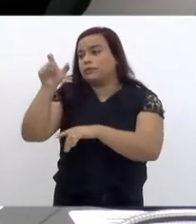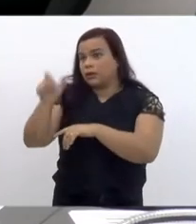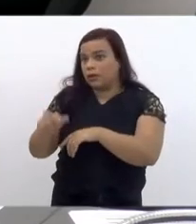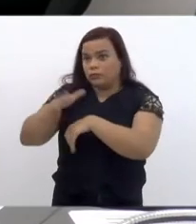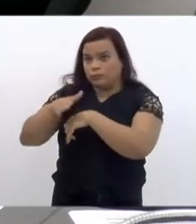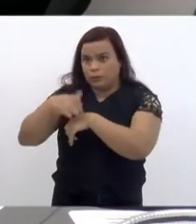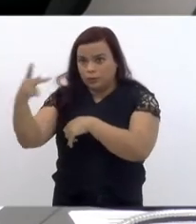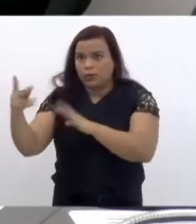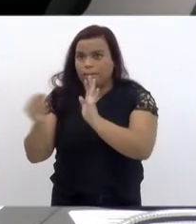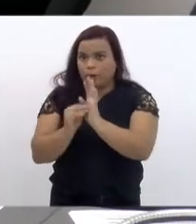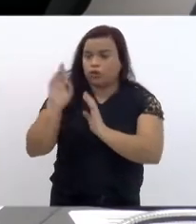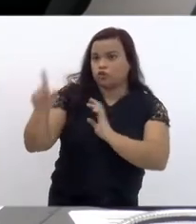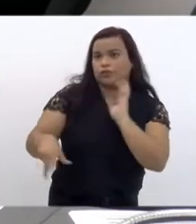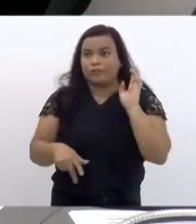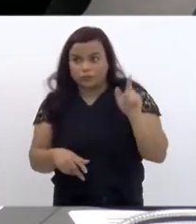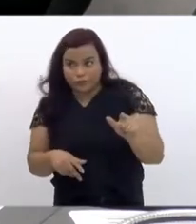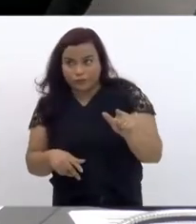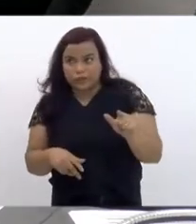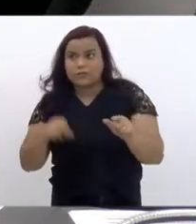diferenças.